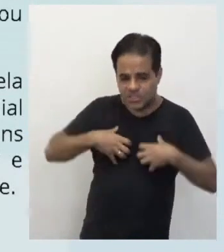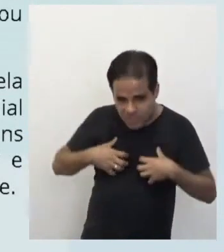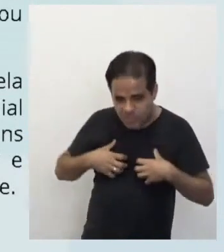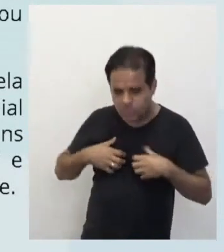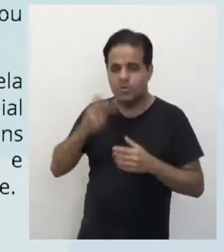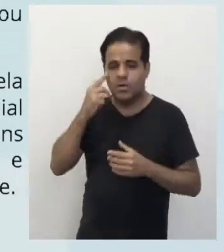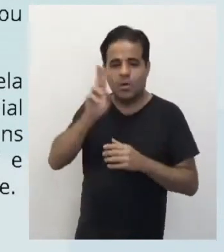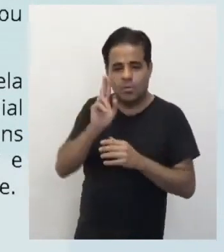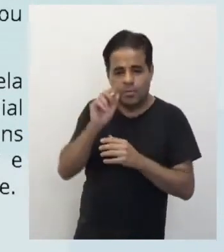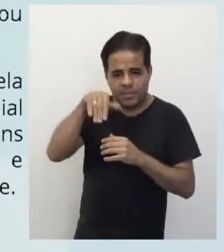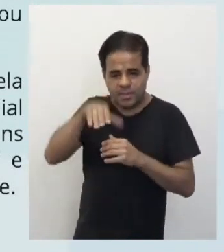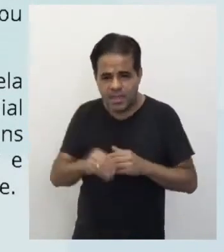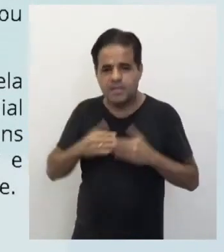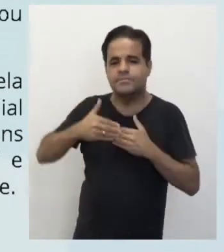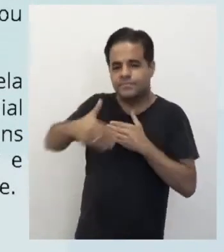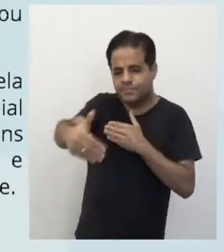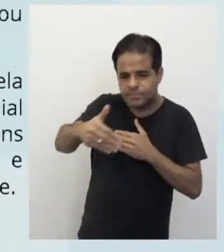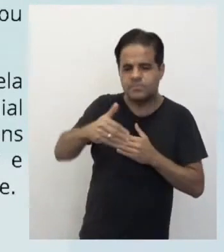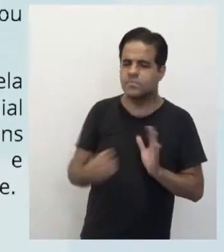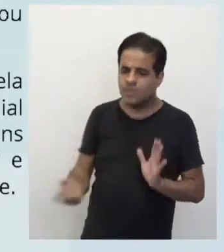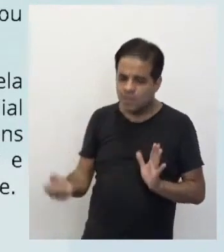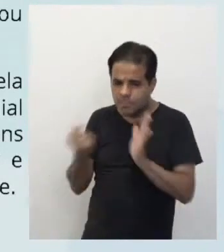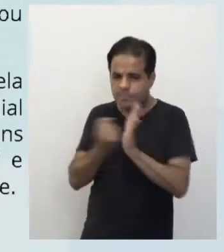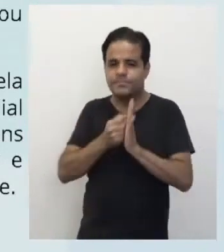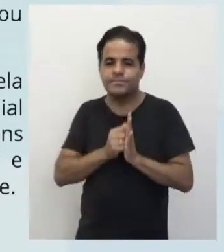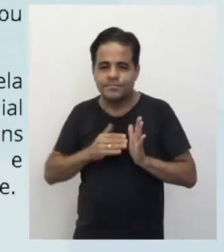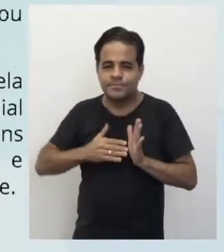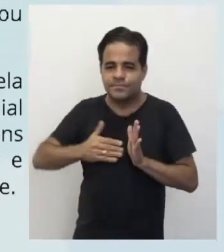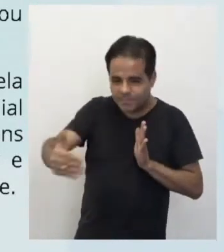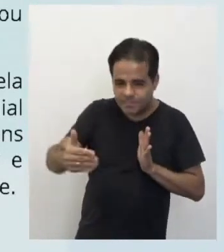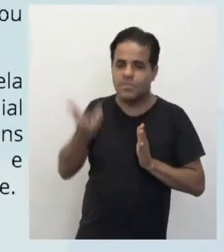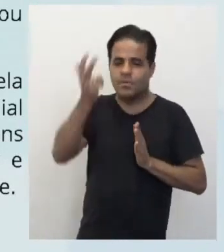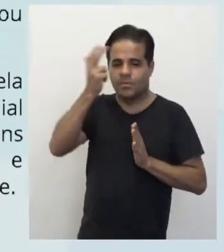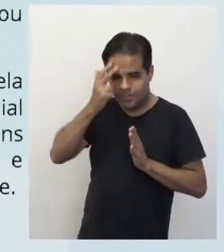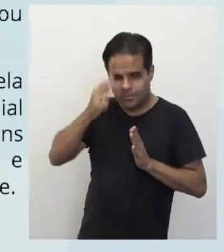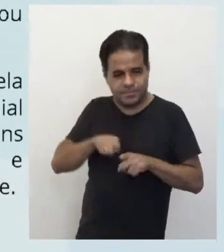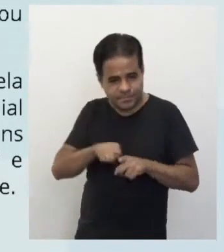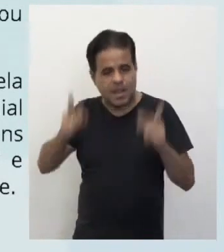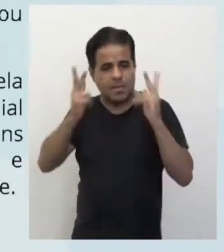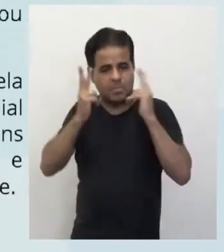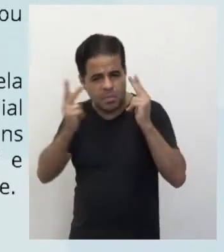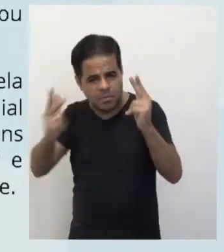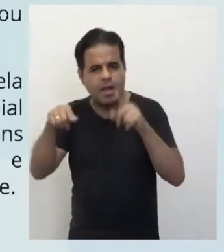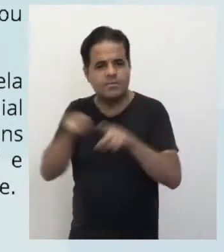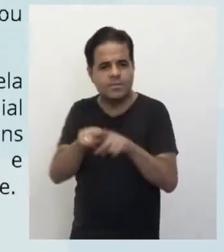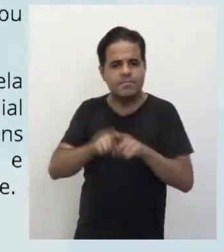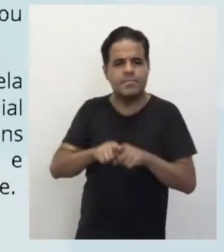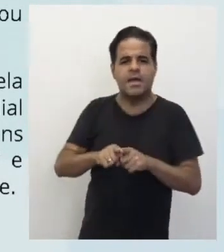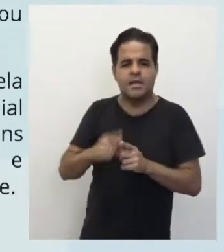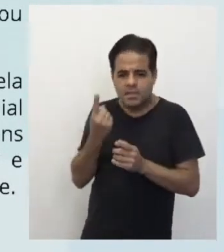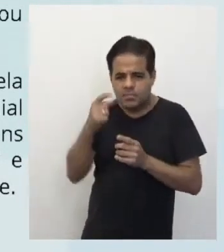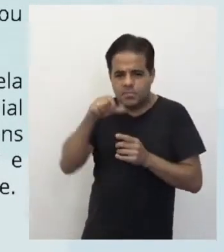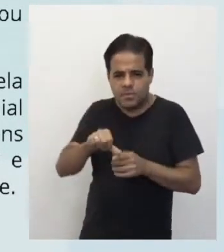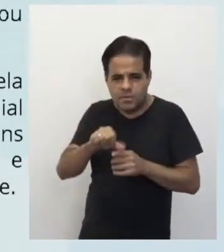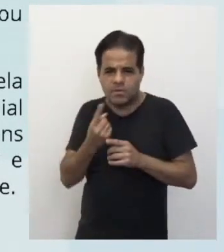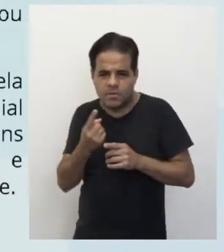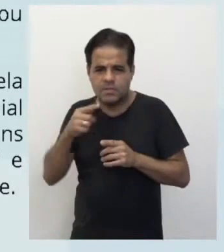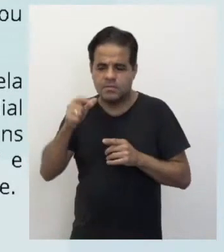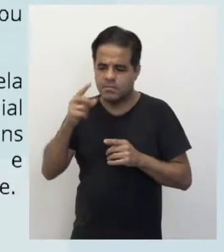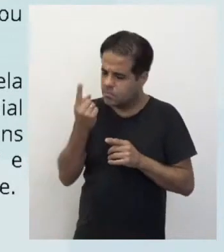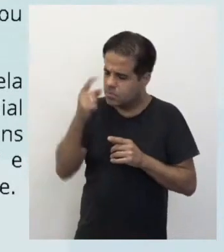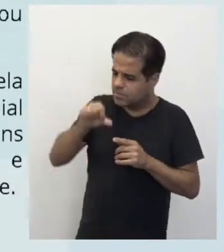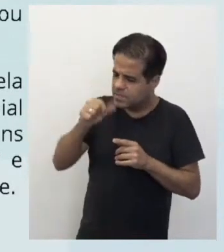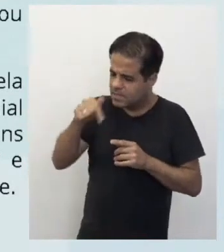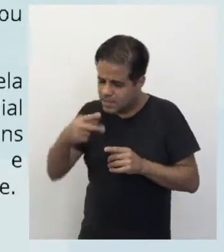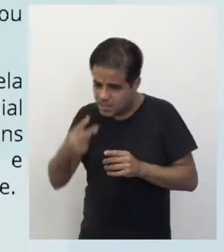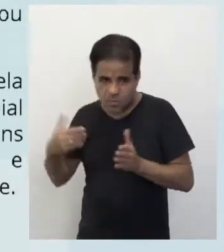pela Convenção para a Proteção do Patrimônio Mundial Cultural e Natural desde 1972,